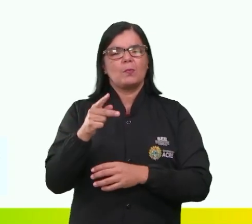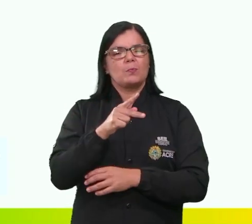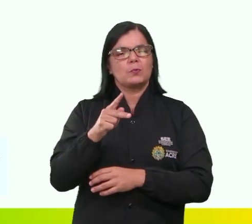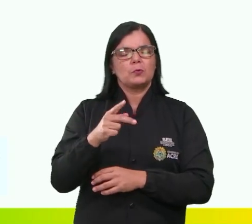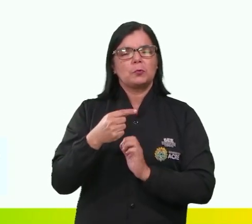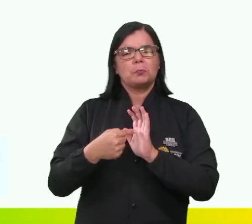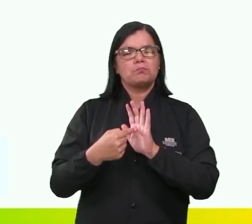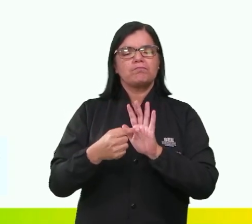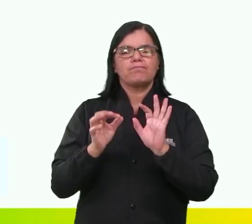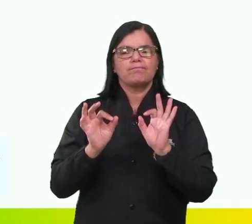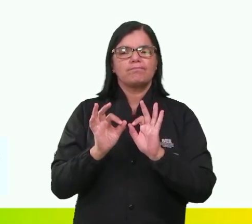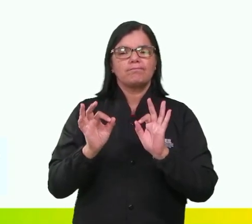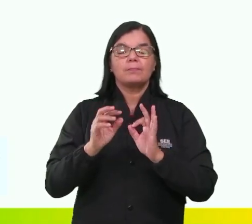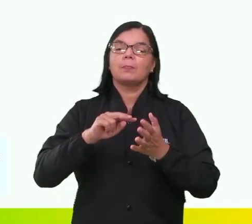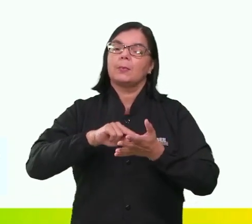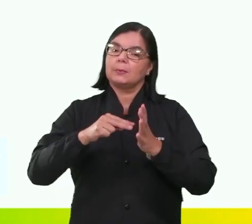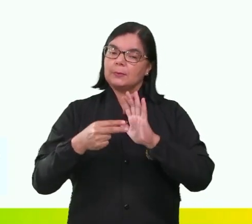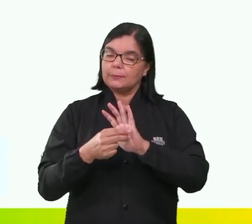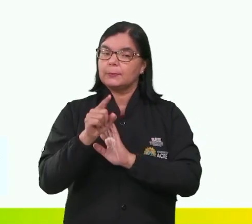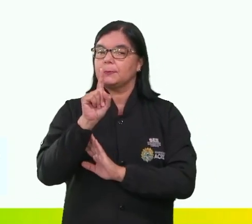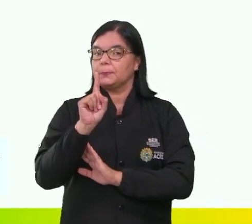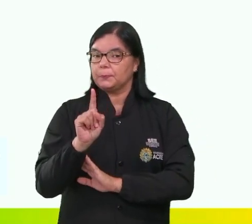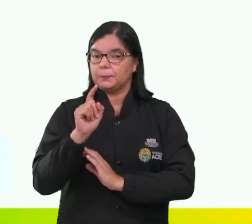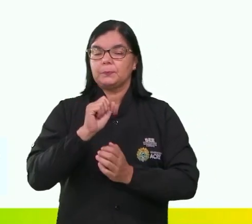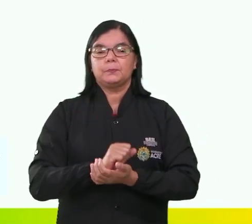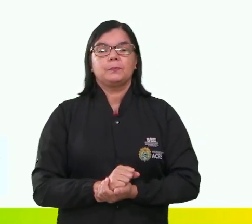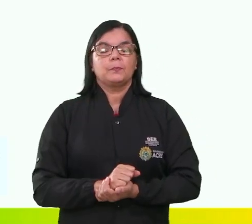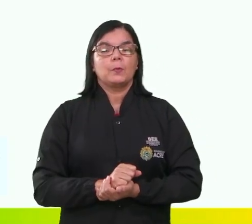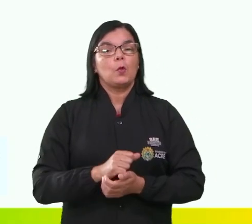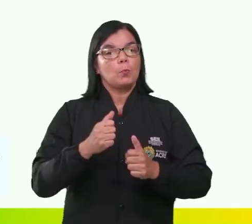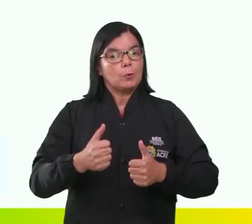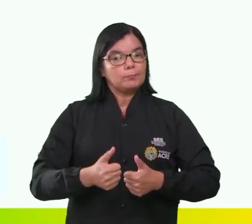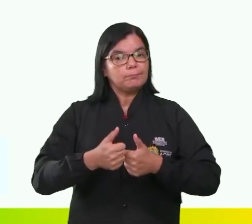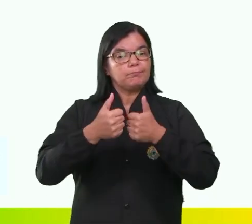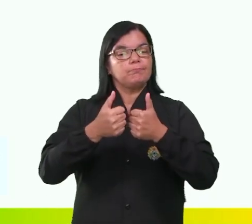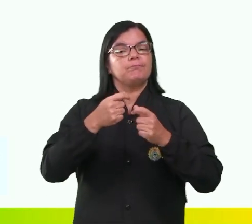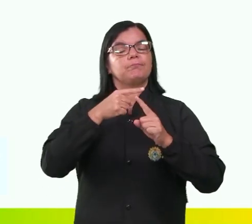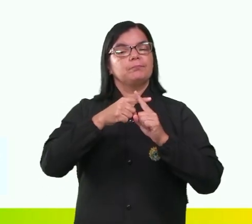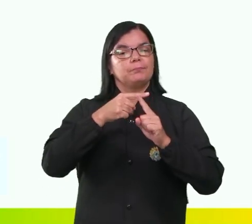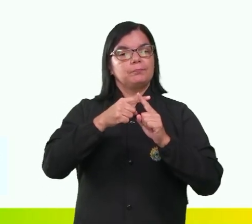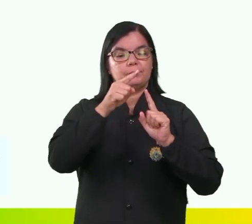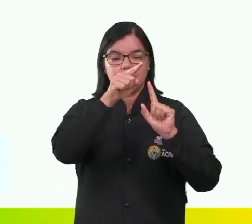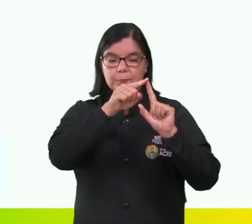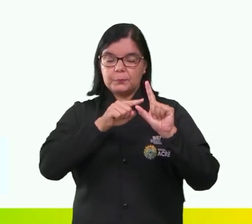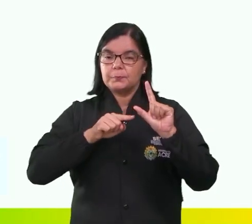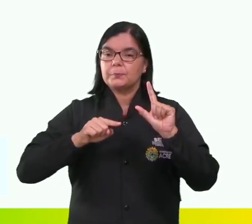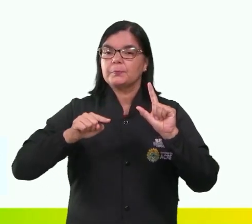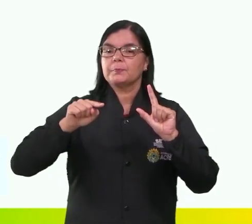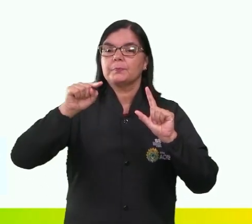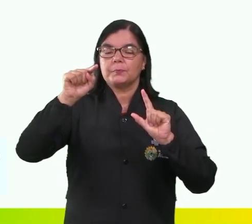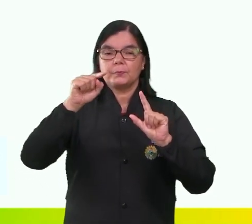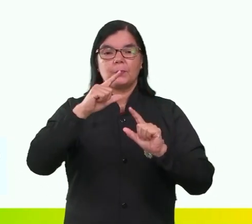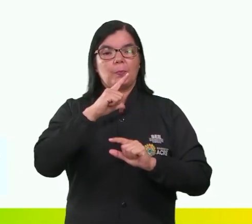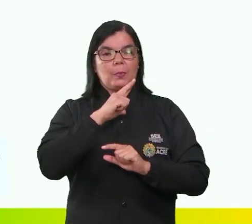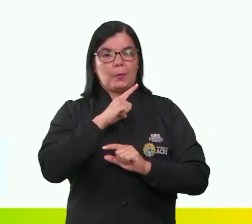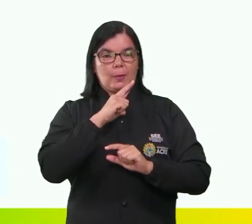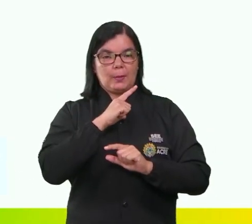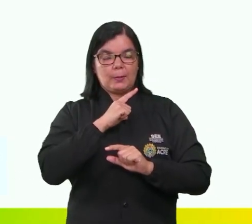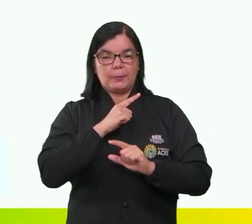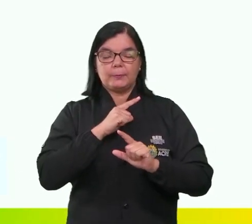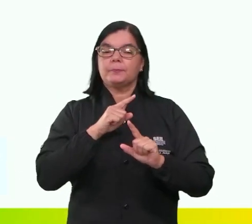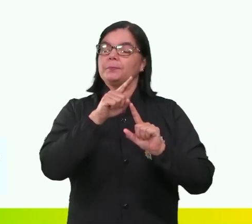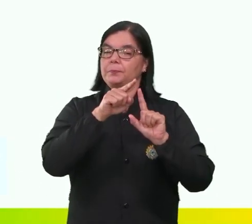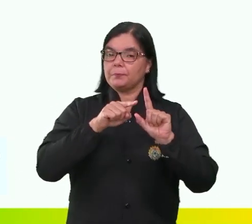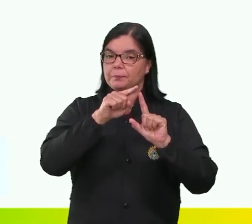aparece nada, significa que é 1. E por ser positivo, concavidade voltada para cima, nós temos aqui as suas